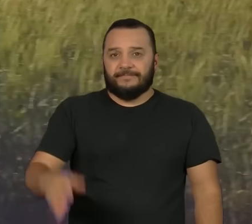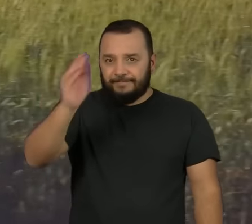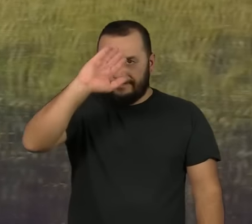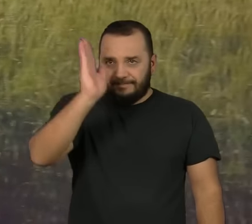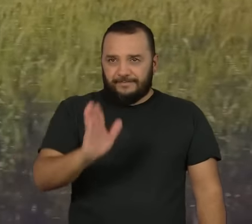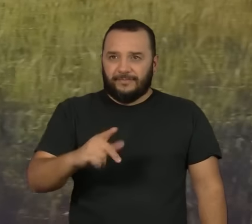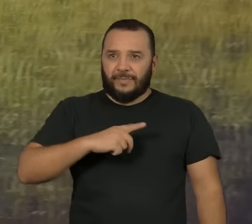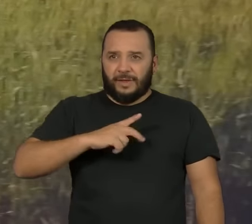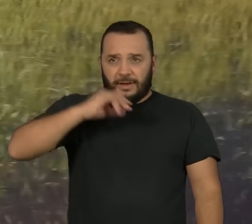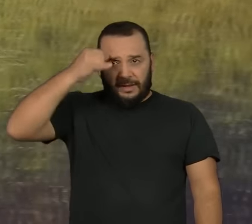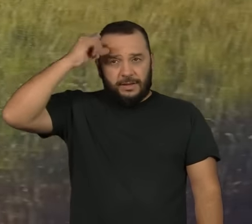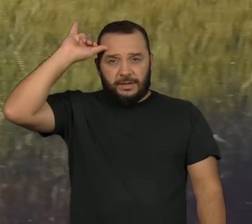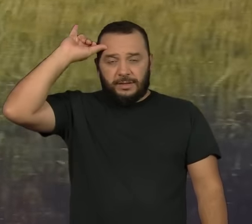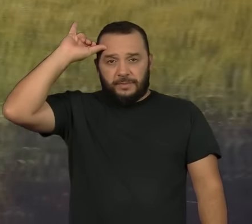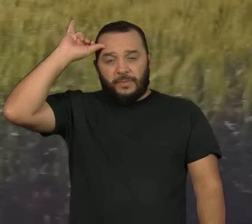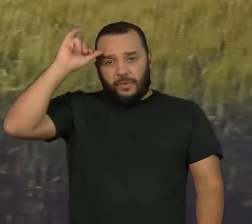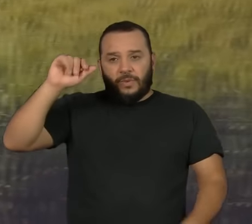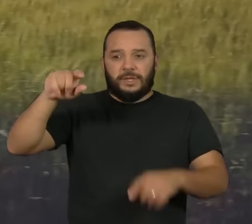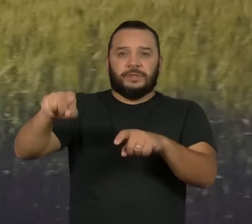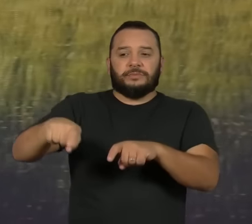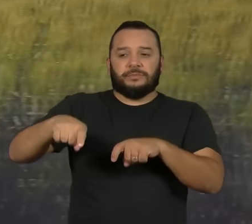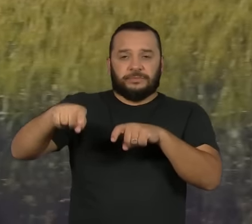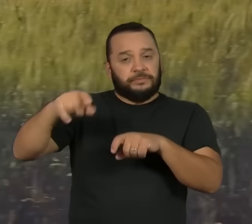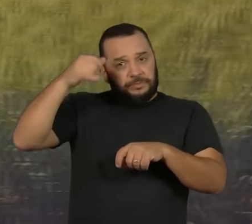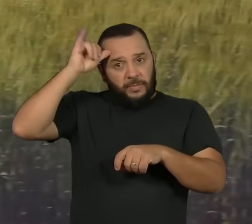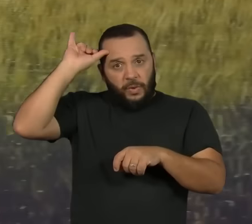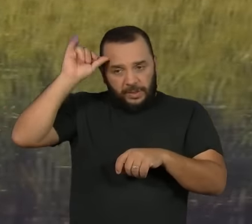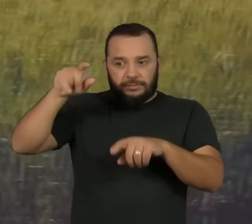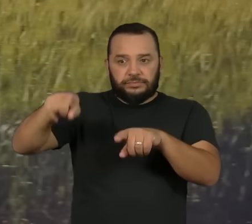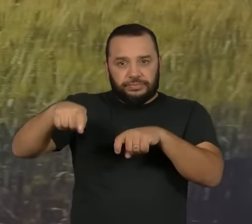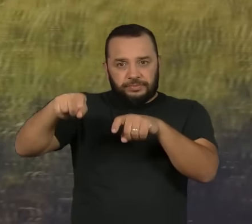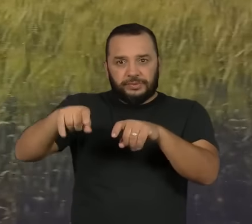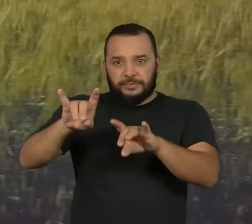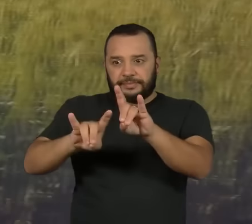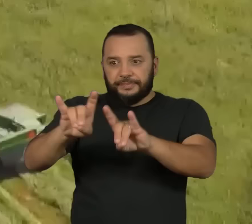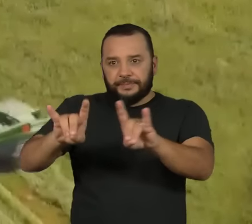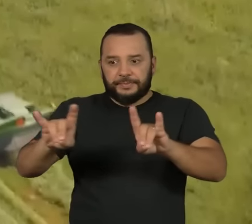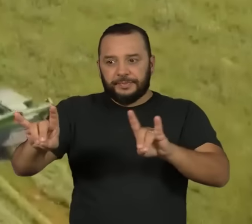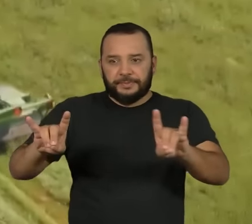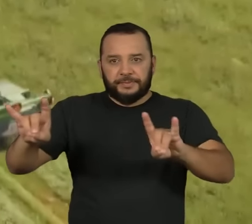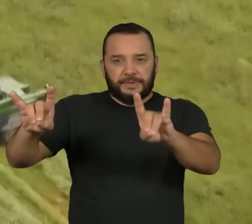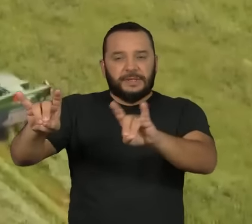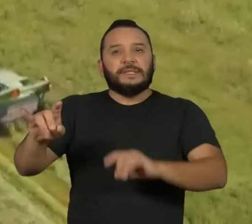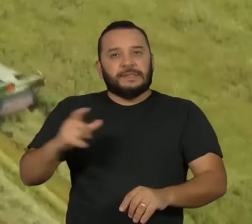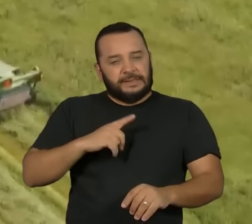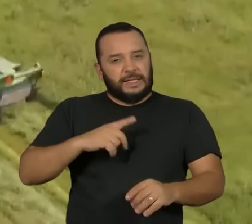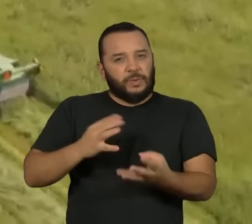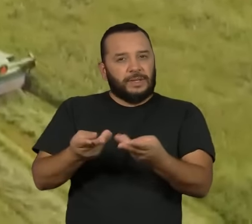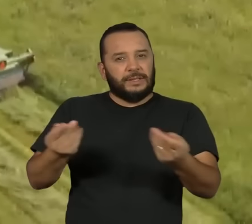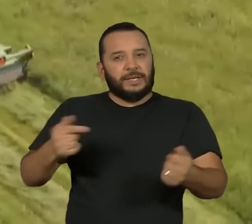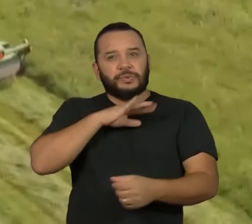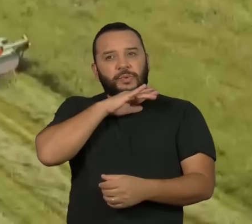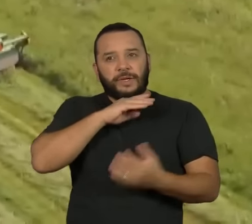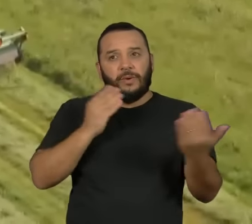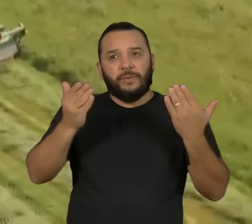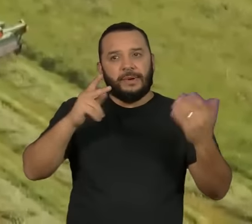pecuária que é muito pouco eficiente comparada aos padrões internacionais. O Plano Clima vai ser